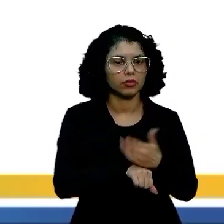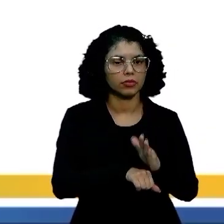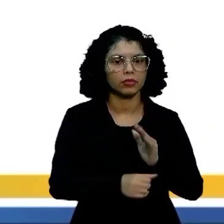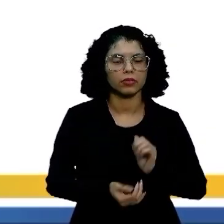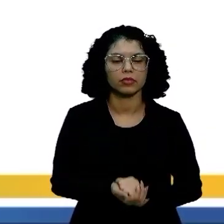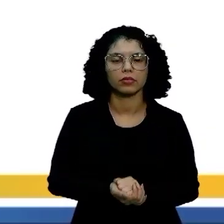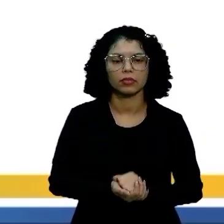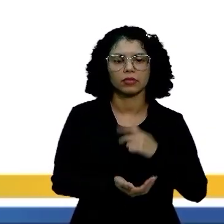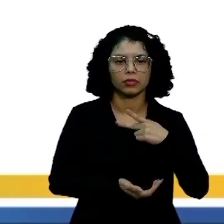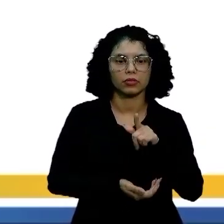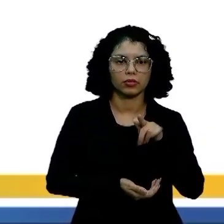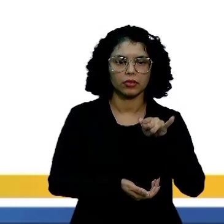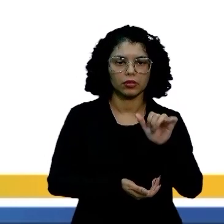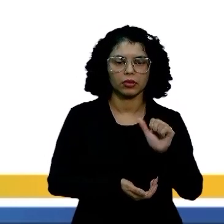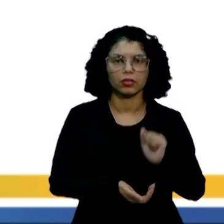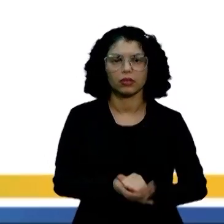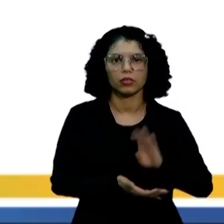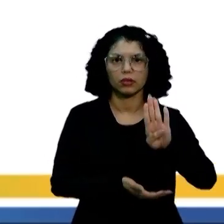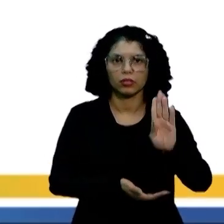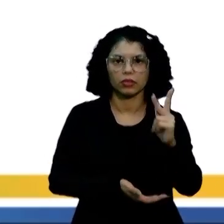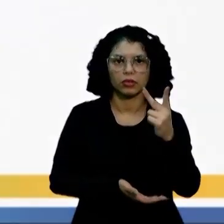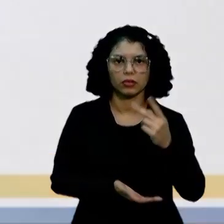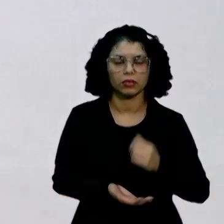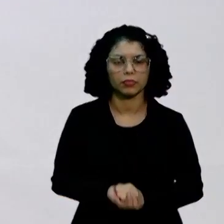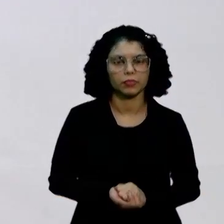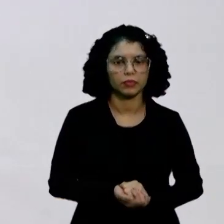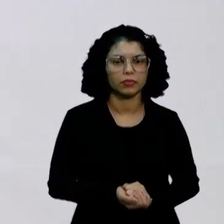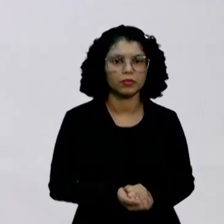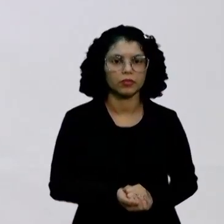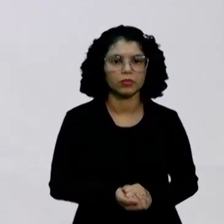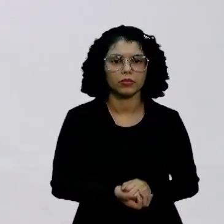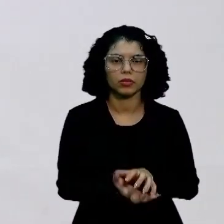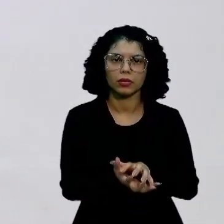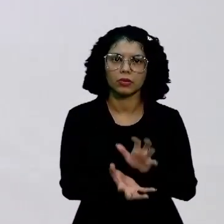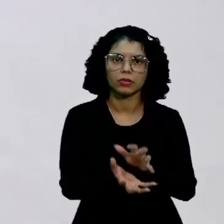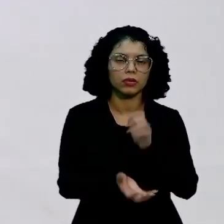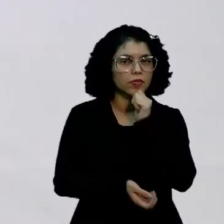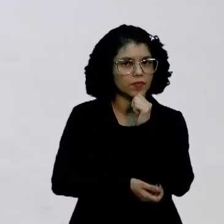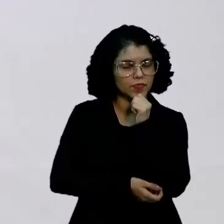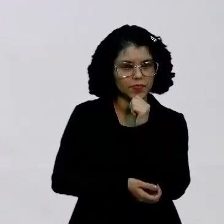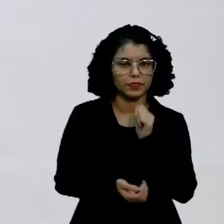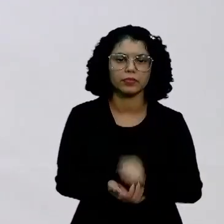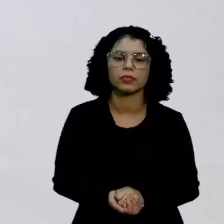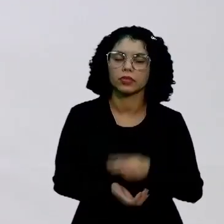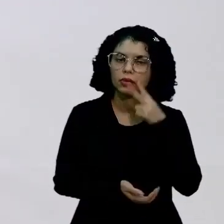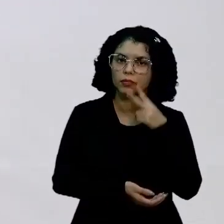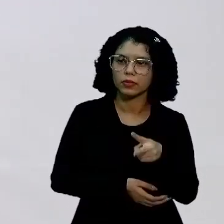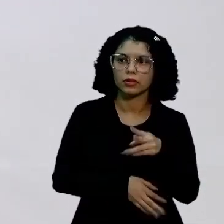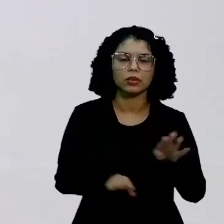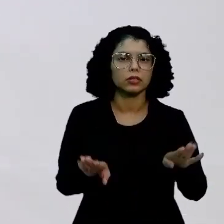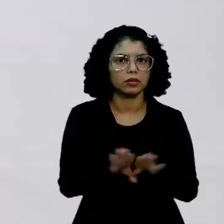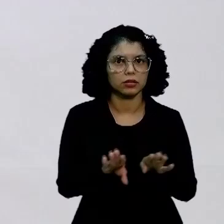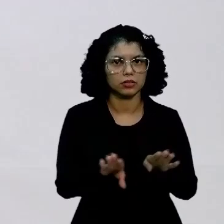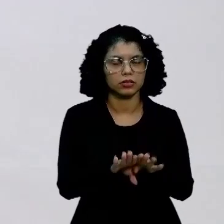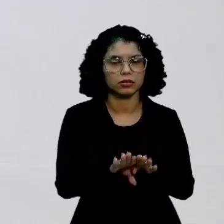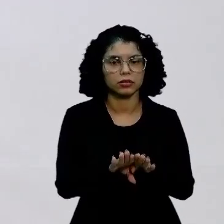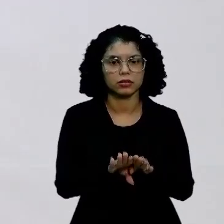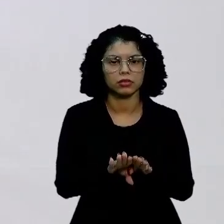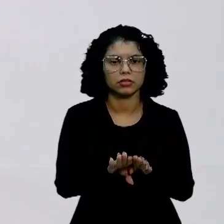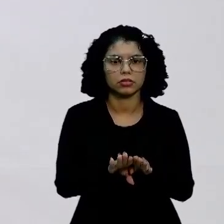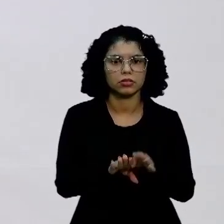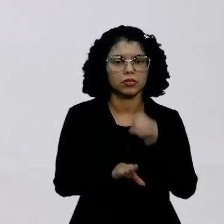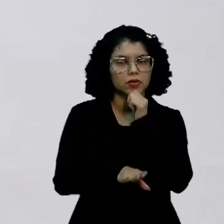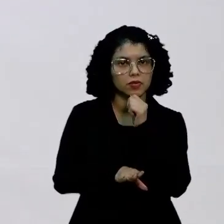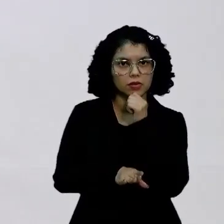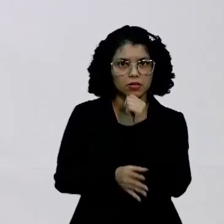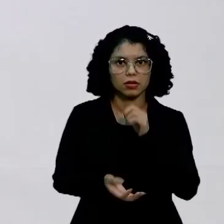das práticas pagãs na Bahia. E aí, em nenhum momento a gente vê algo relacionado às